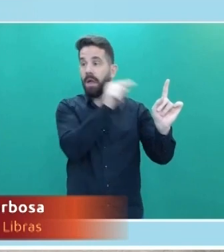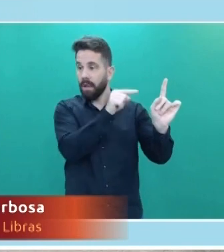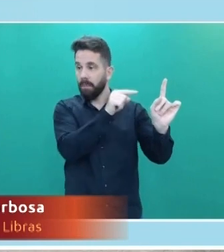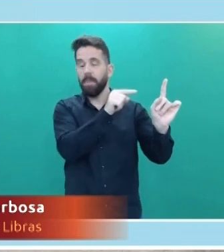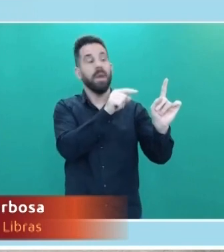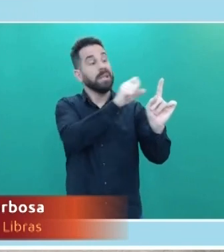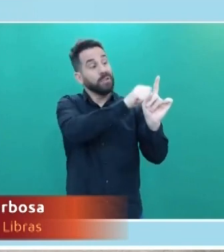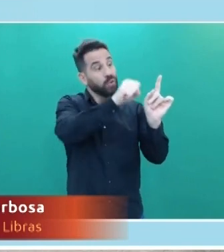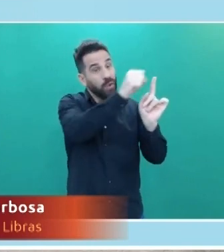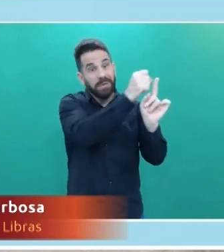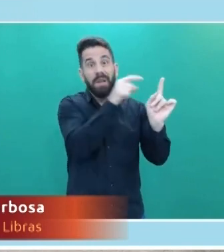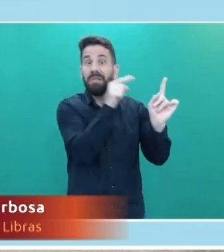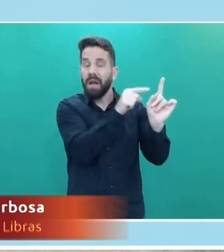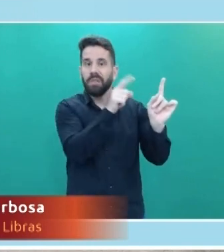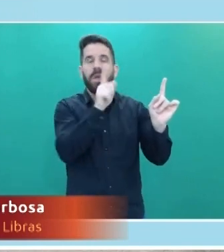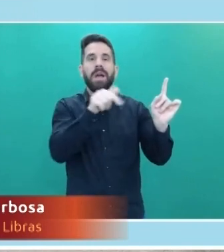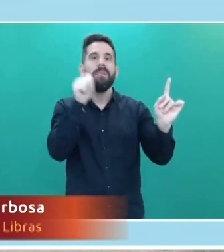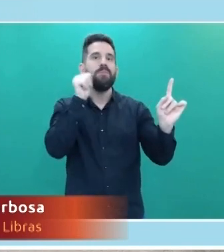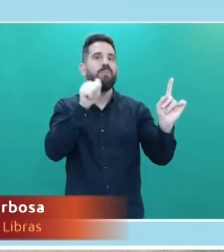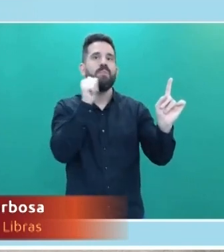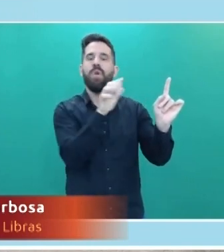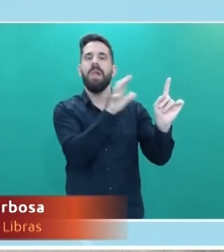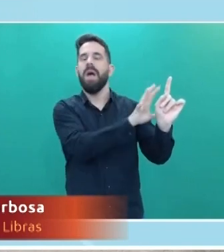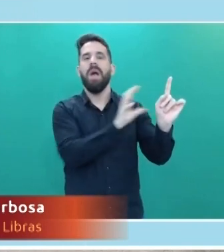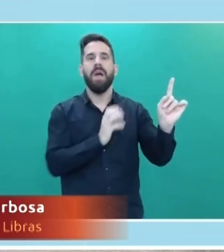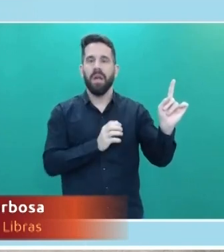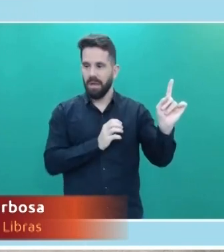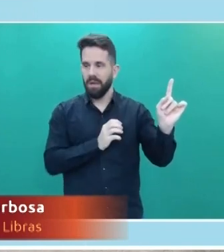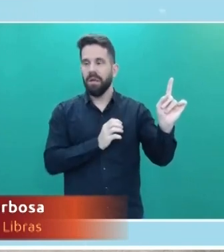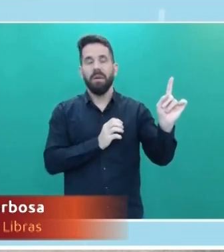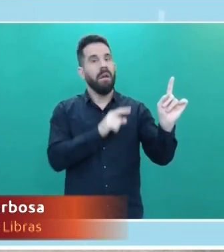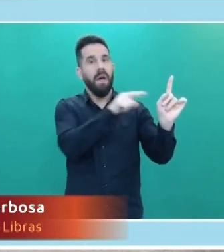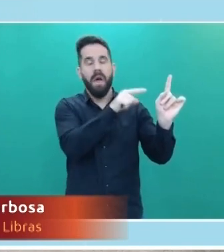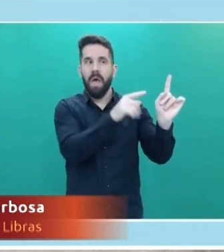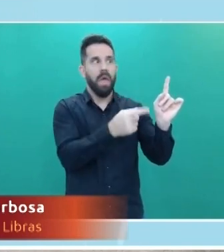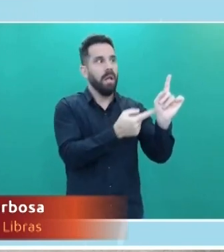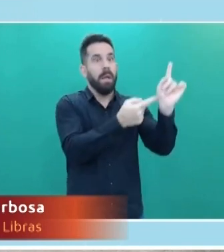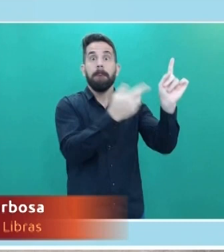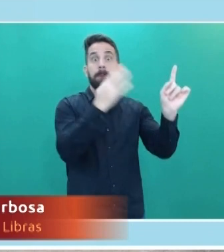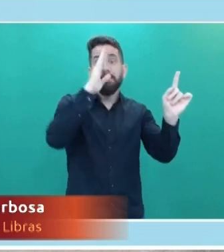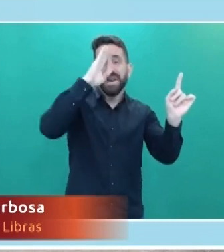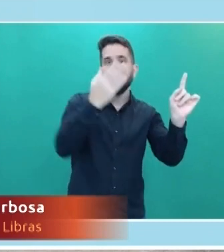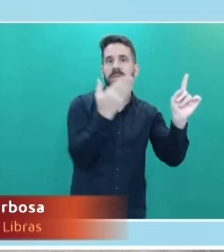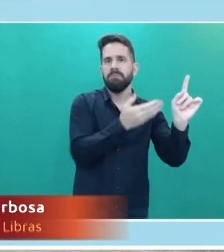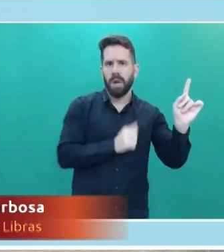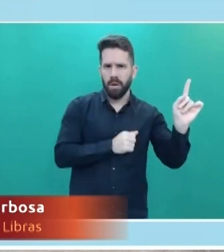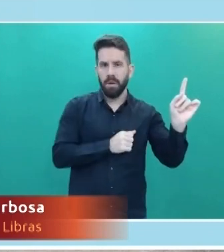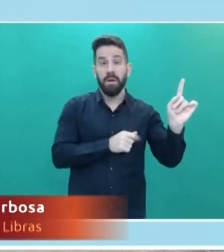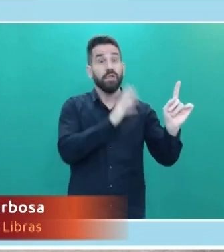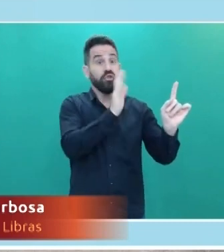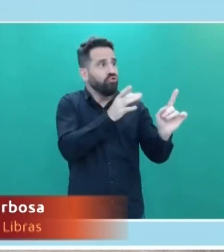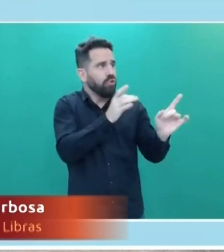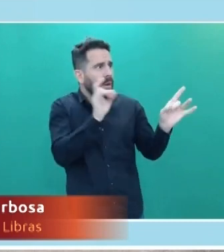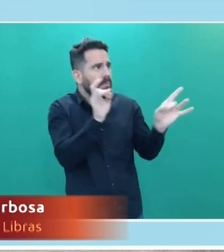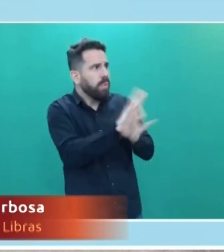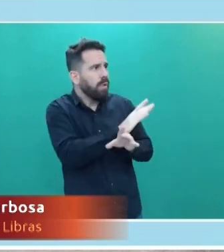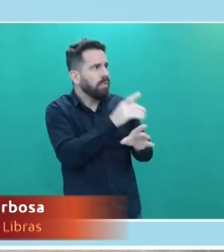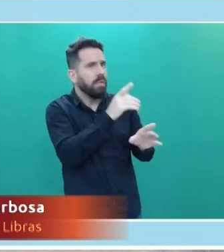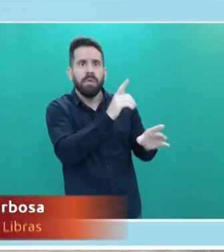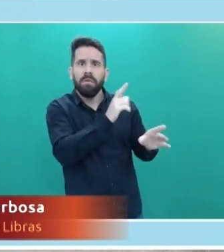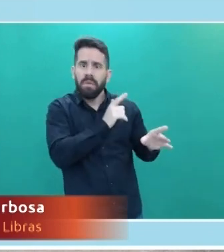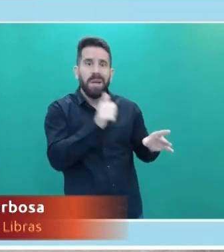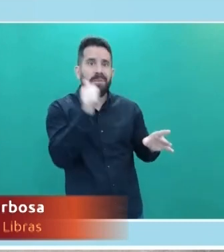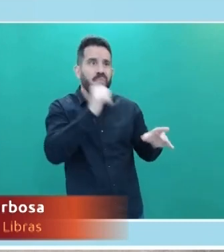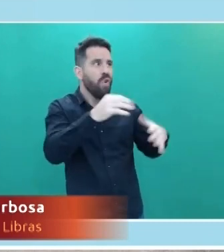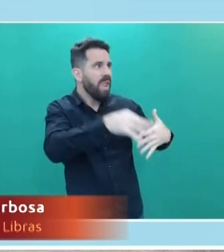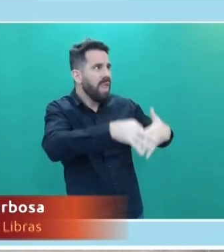das mulheres. Então, eles acham que a nossa ordem social já está comandada por mulheres, e a partir do momento que o PUA começa